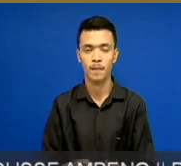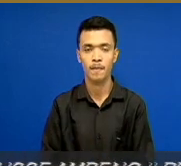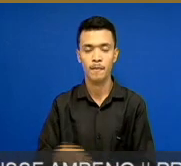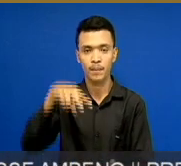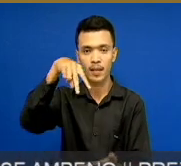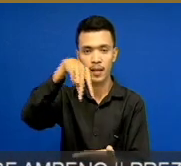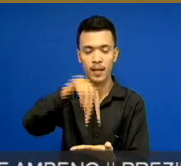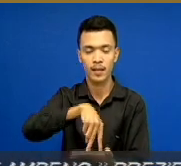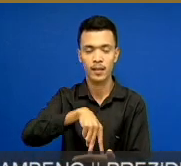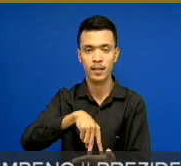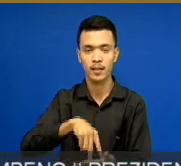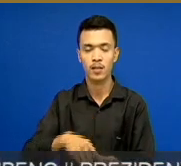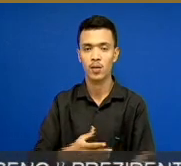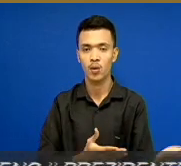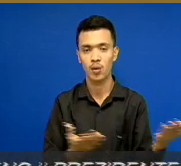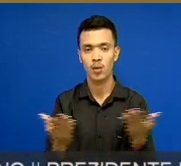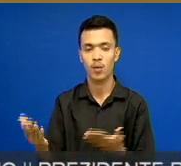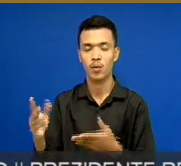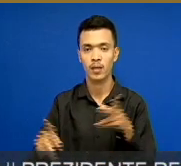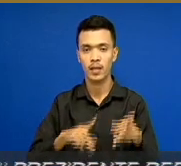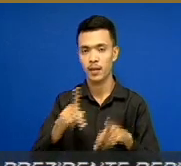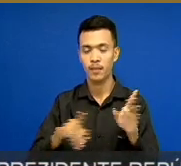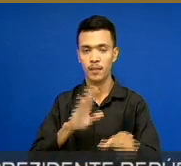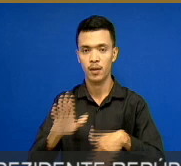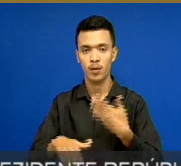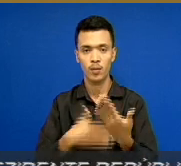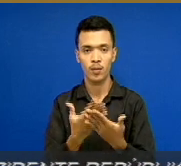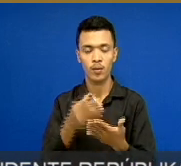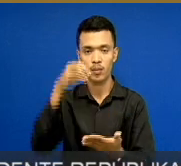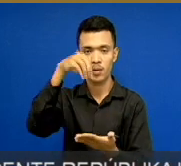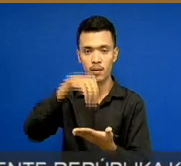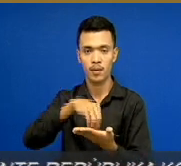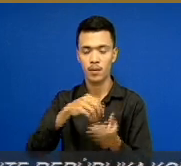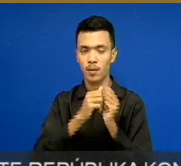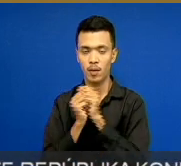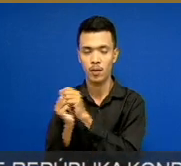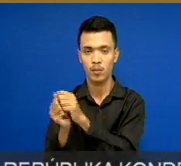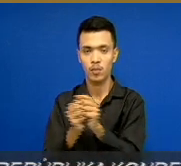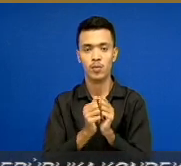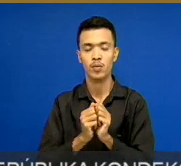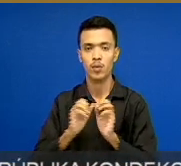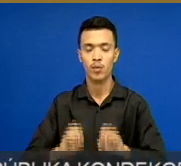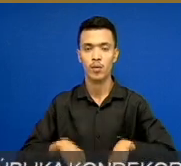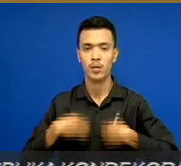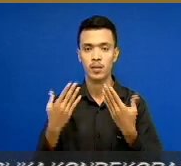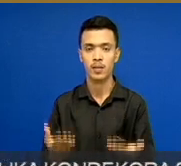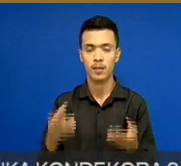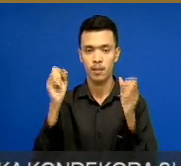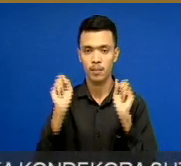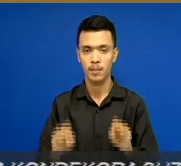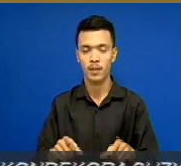Force Idane, Odi Lori Imahotu. Tau hamutu buka solusam oinsa bele hetan resultado